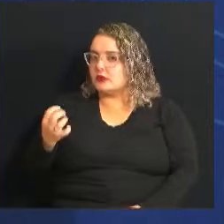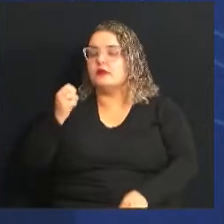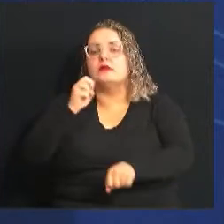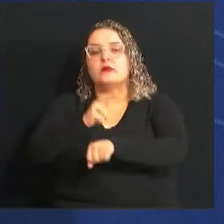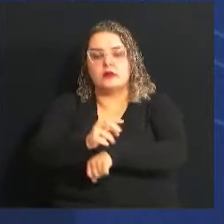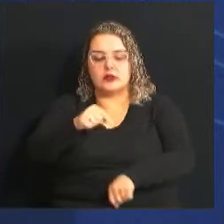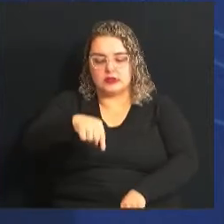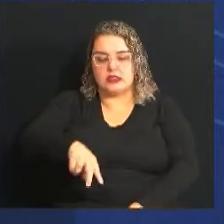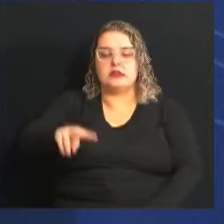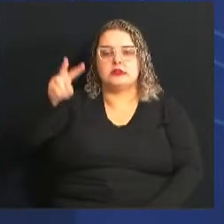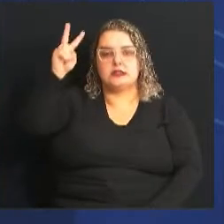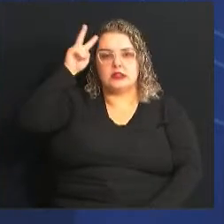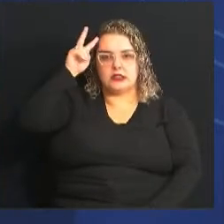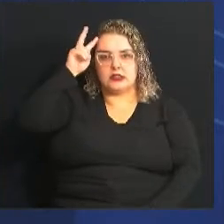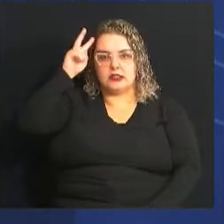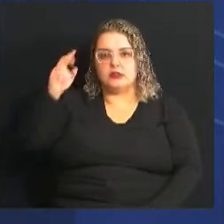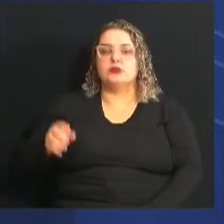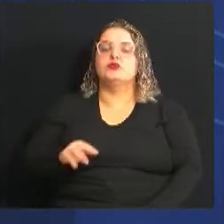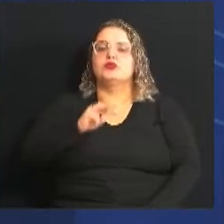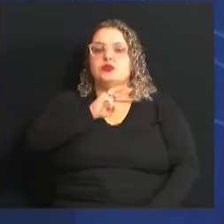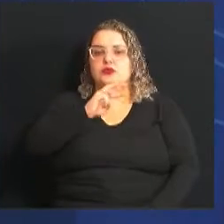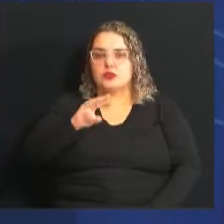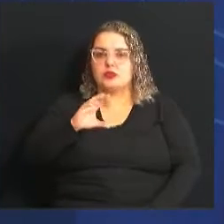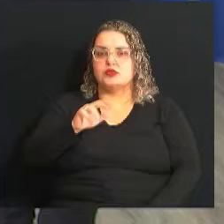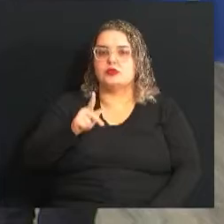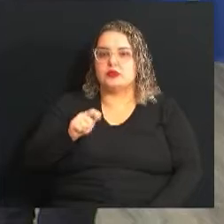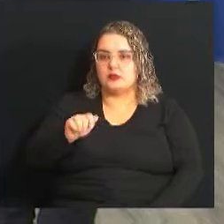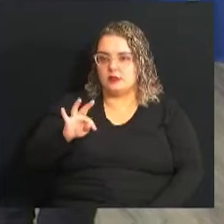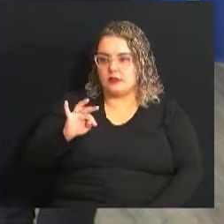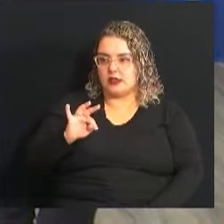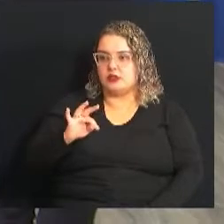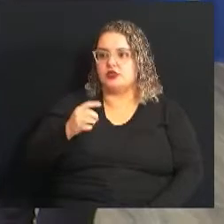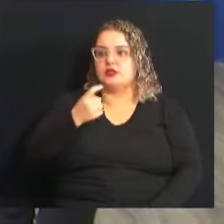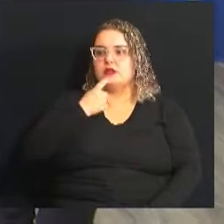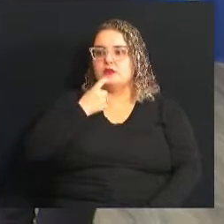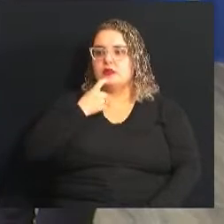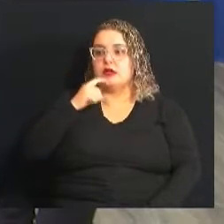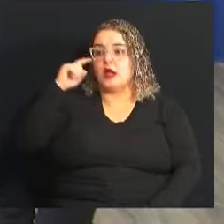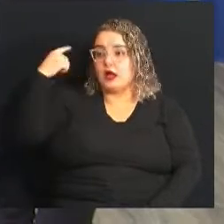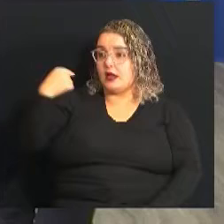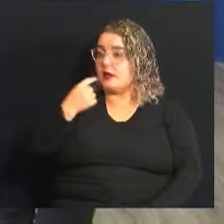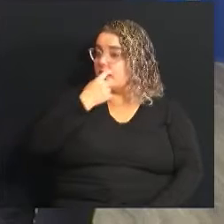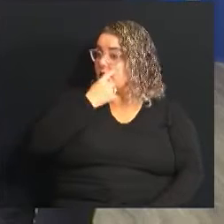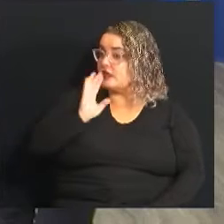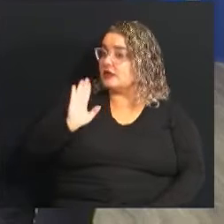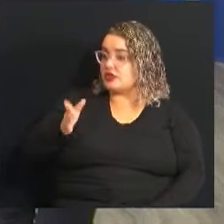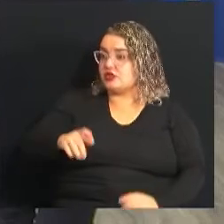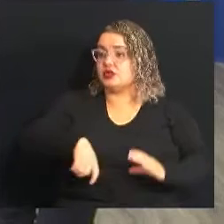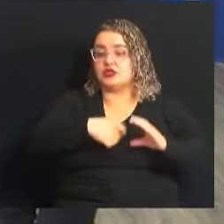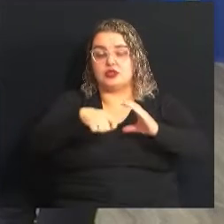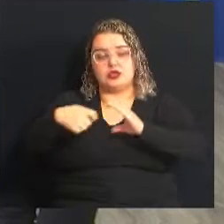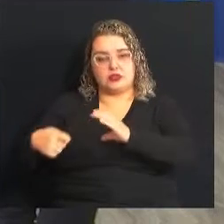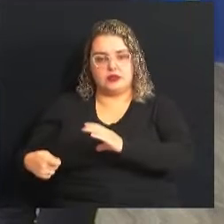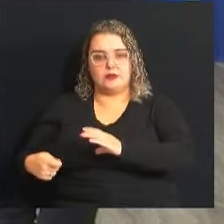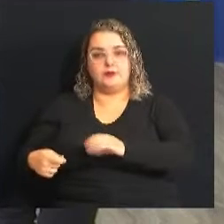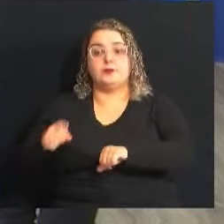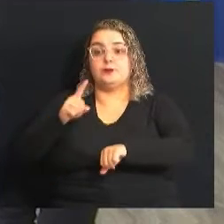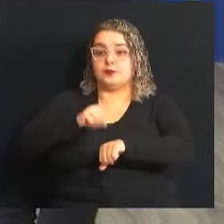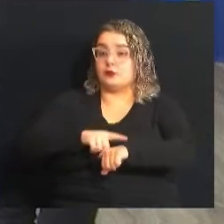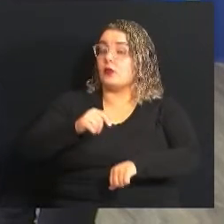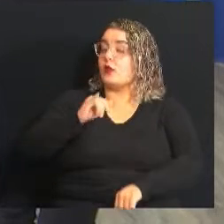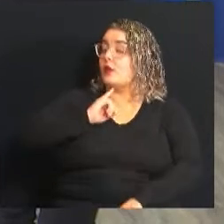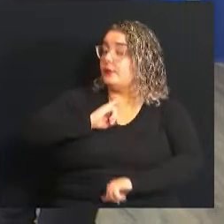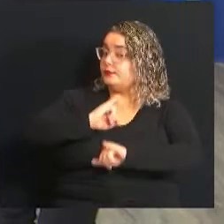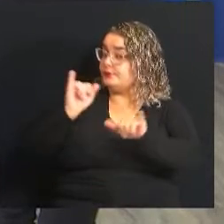nesta segunda-feira através do site do CEPAT Campinas. A Mina Abreu já está aqui nos nossos estúdios, hora de nós falarmos sobre